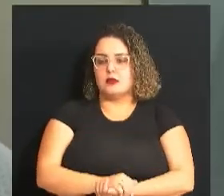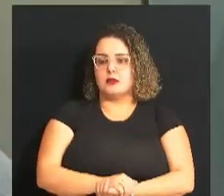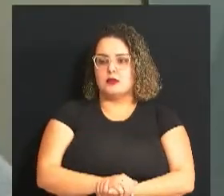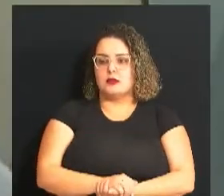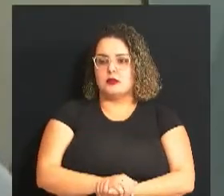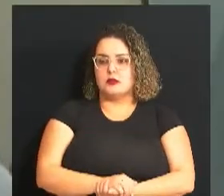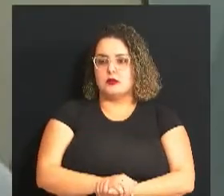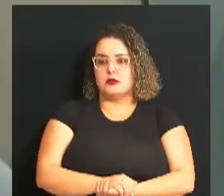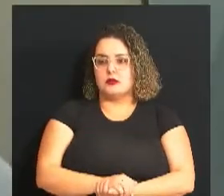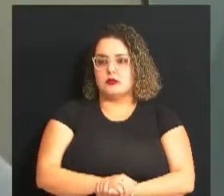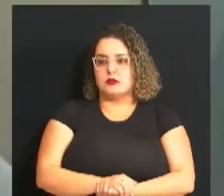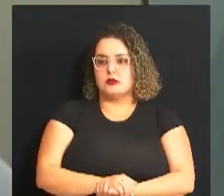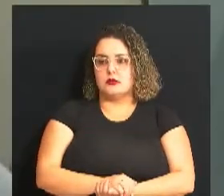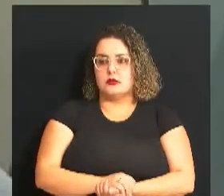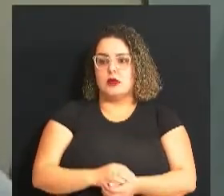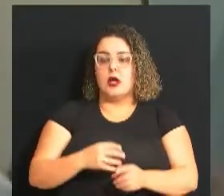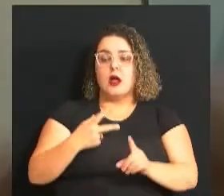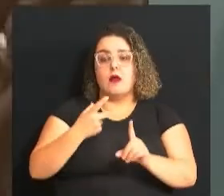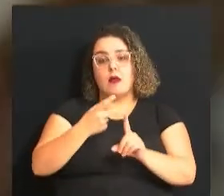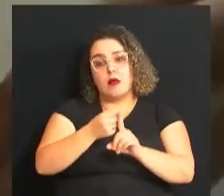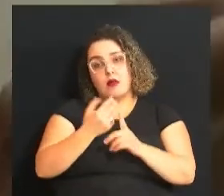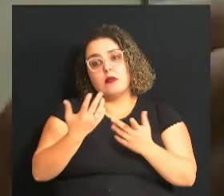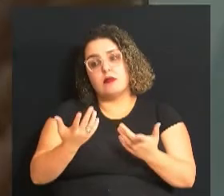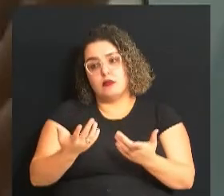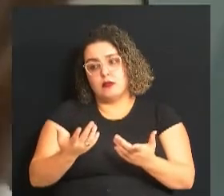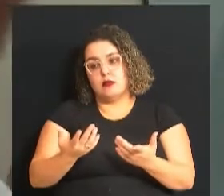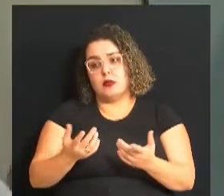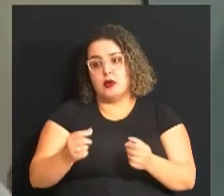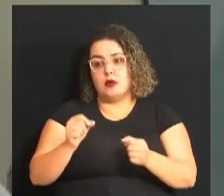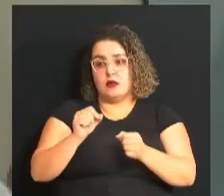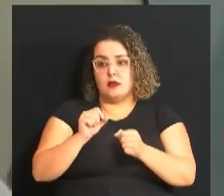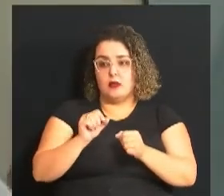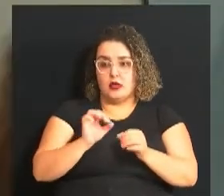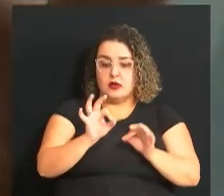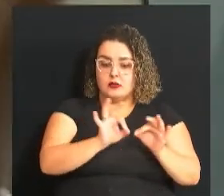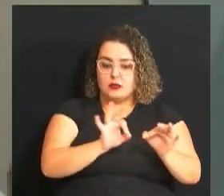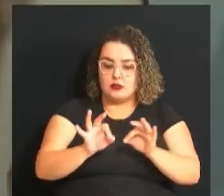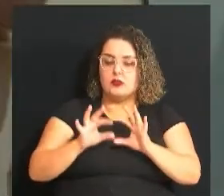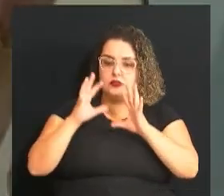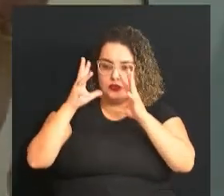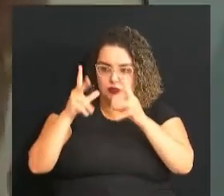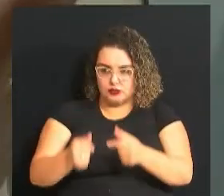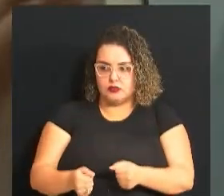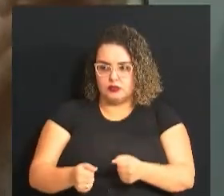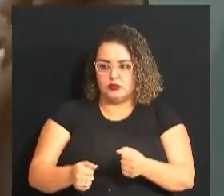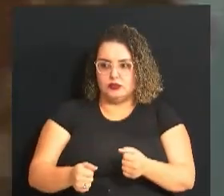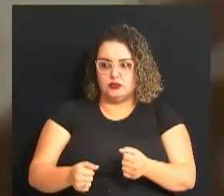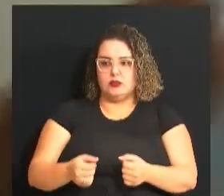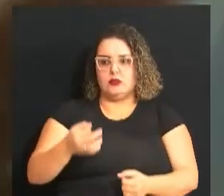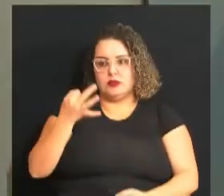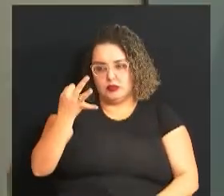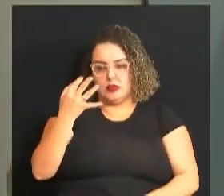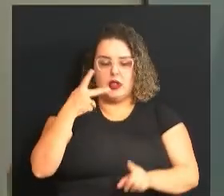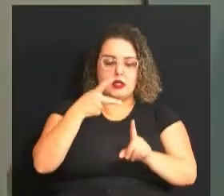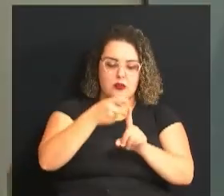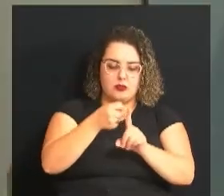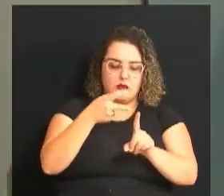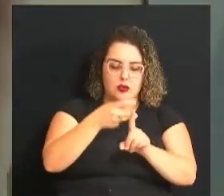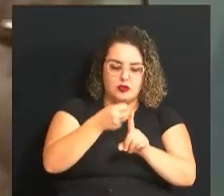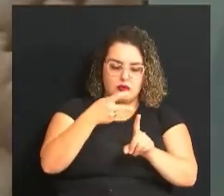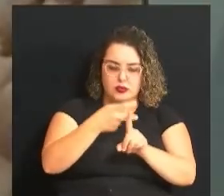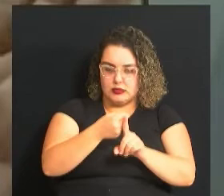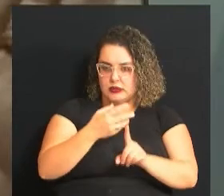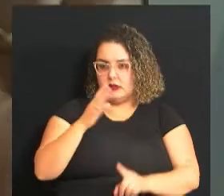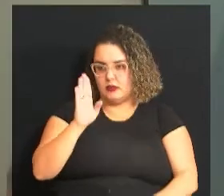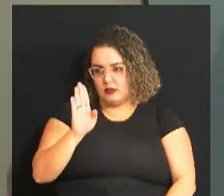As vacinas, elas costumam, se feito o esquema completo, então são três doses para hepatite B, só que tem